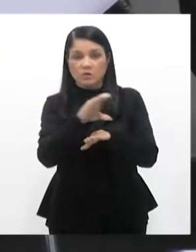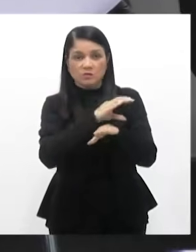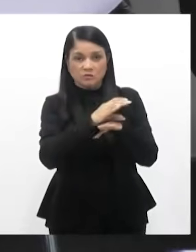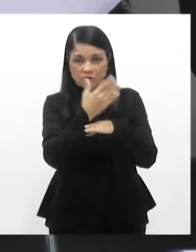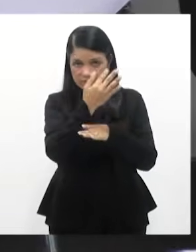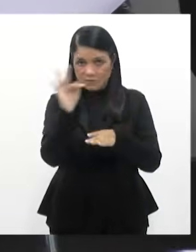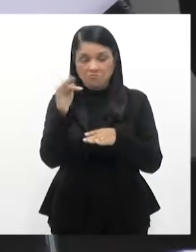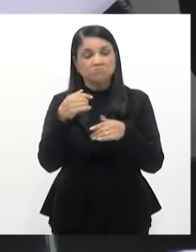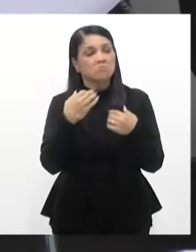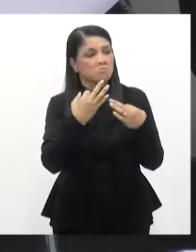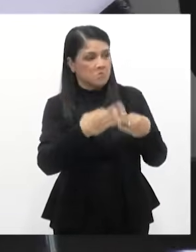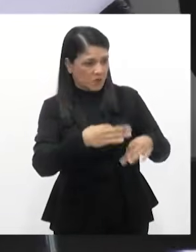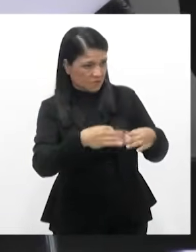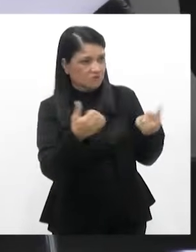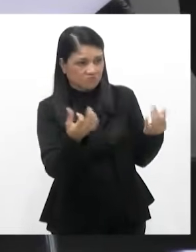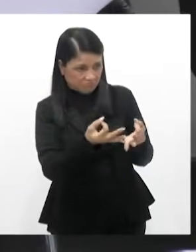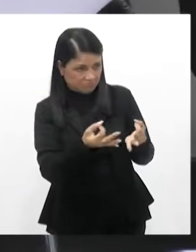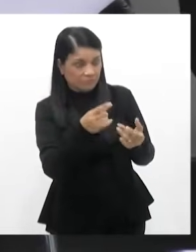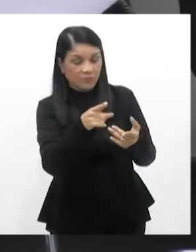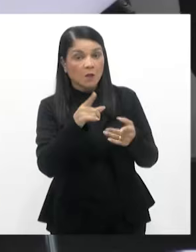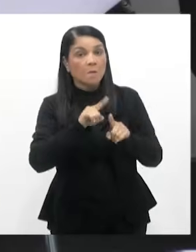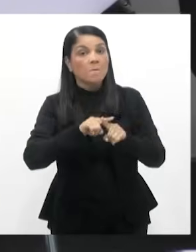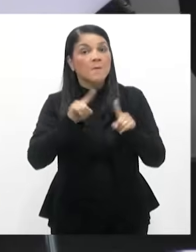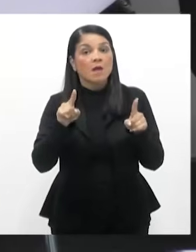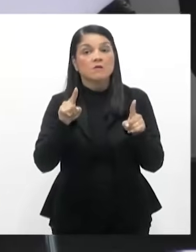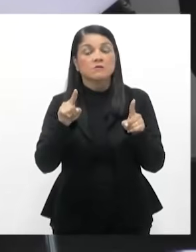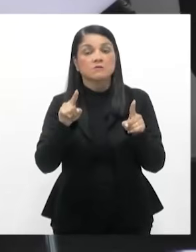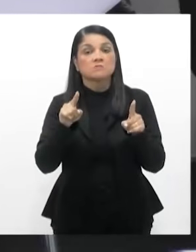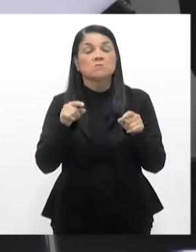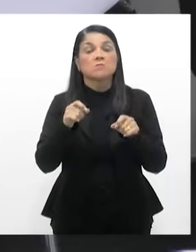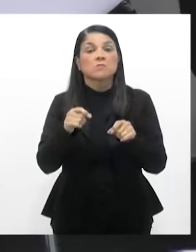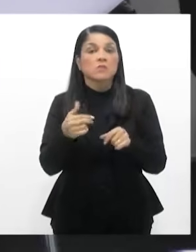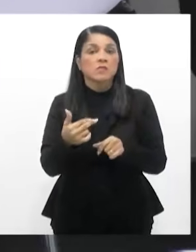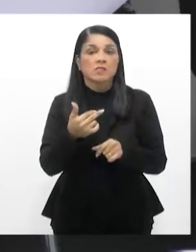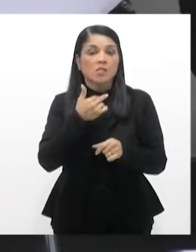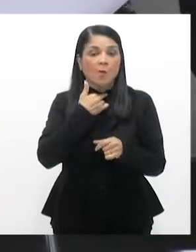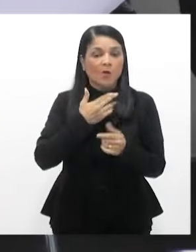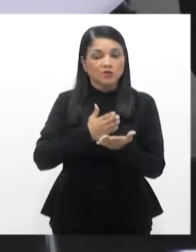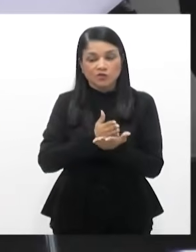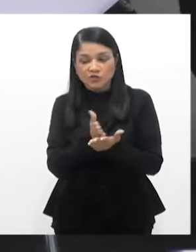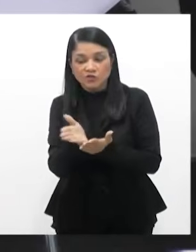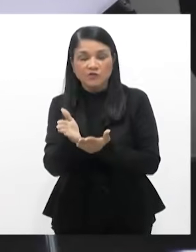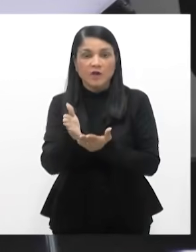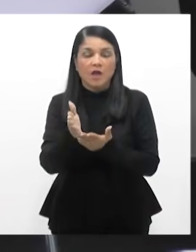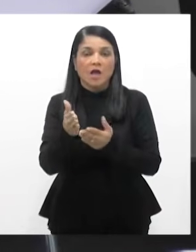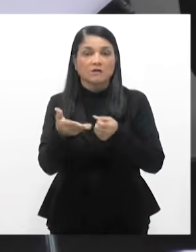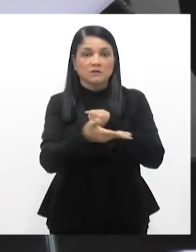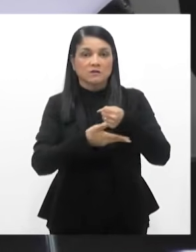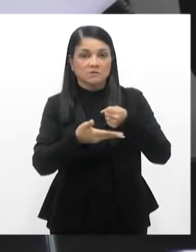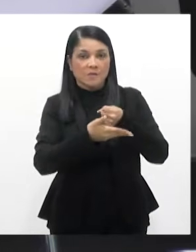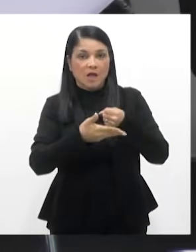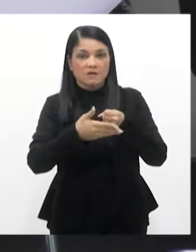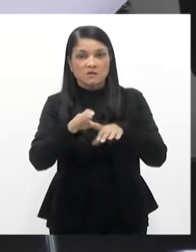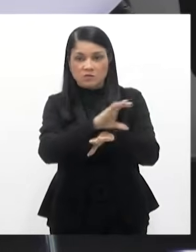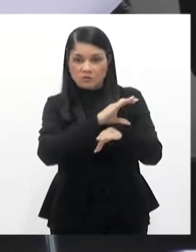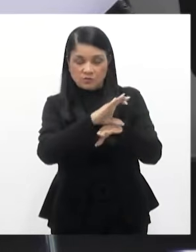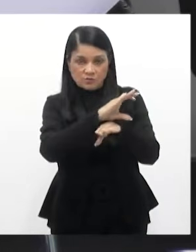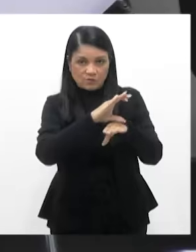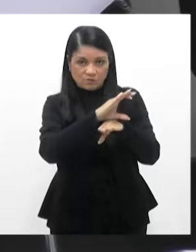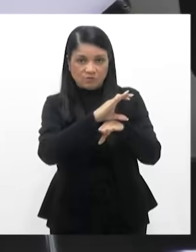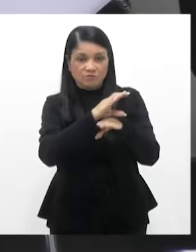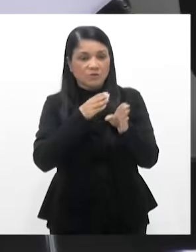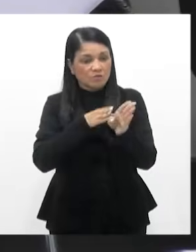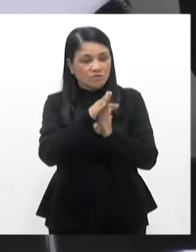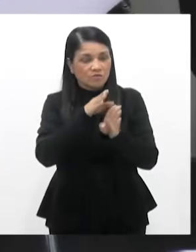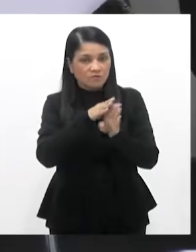Federal. É o que estamos fazendo aqui. Mas tampouco pode desviar-se dos princípios constitucionais que